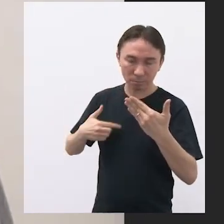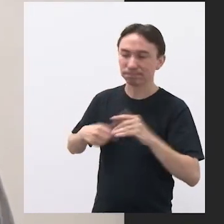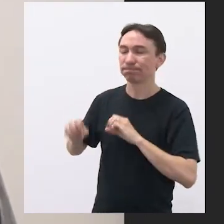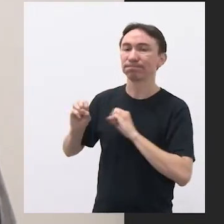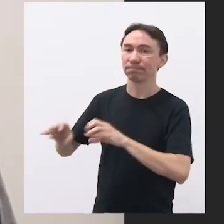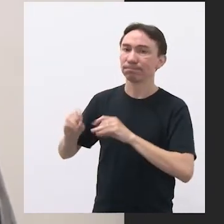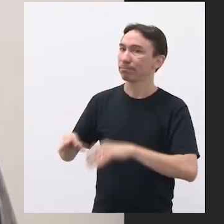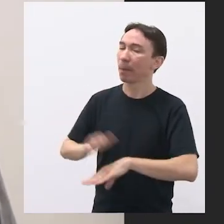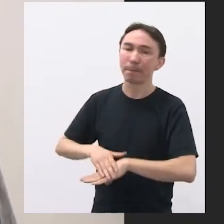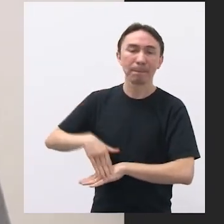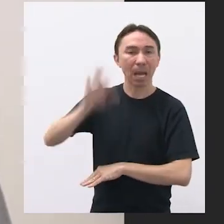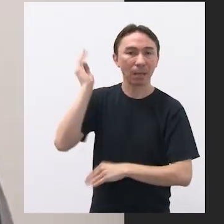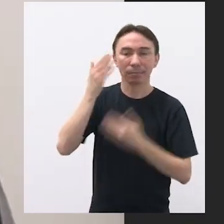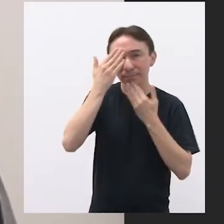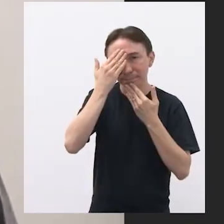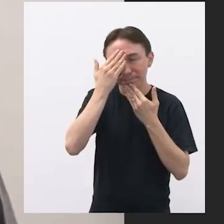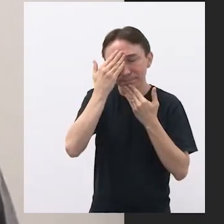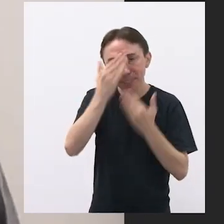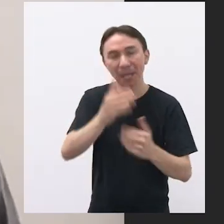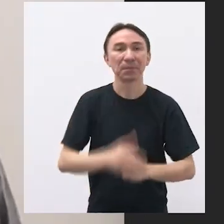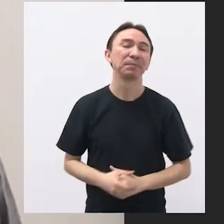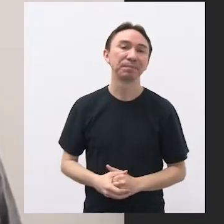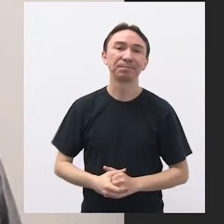Mário? Obrigado, Raquel.